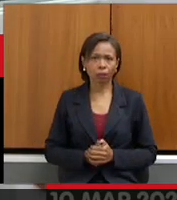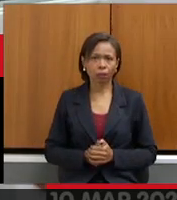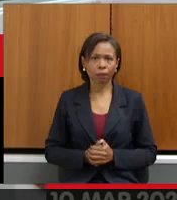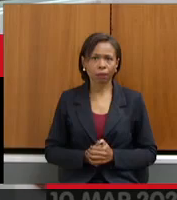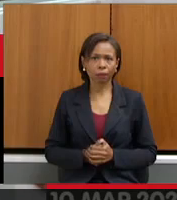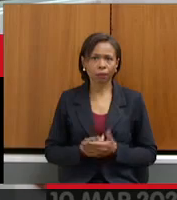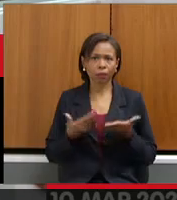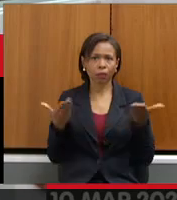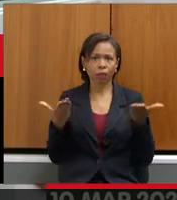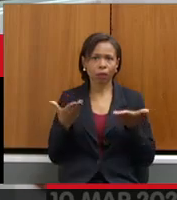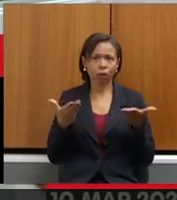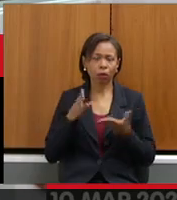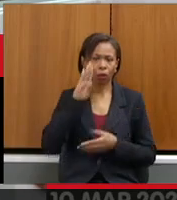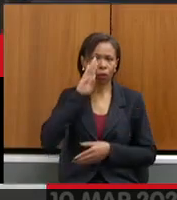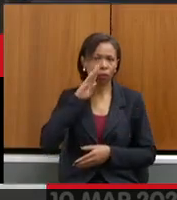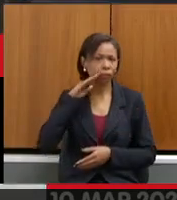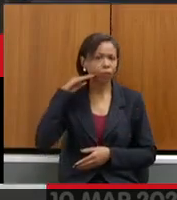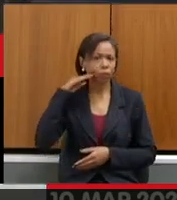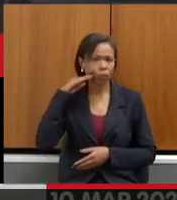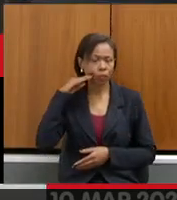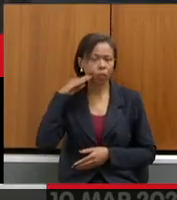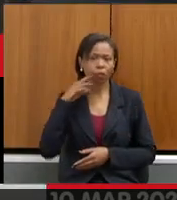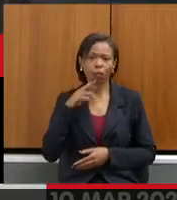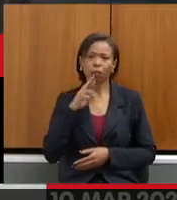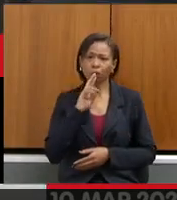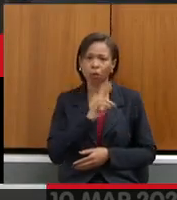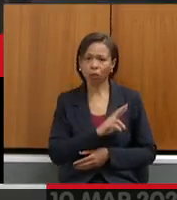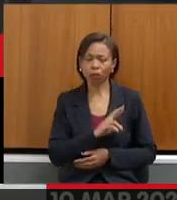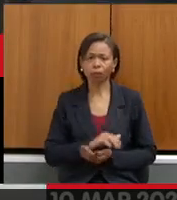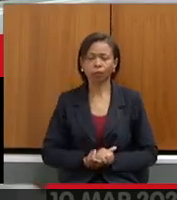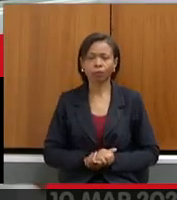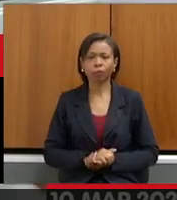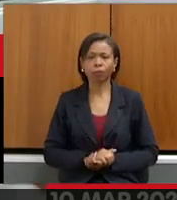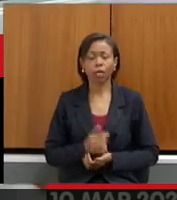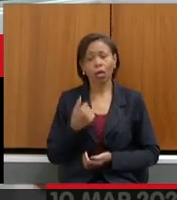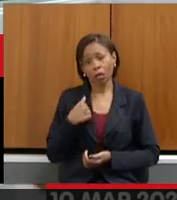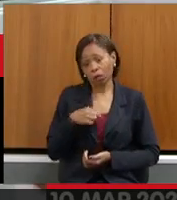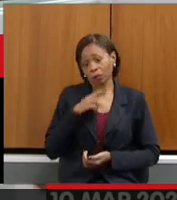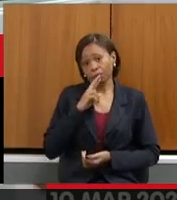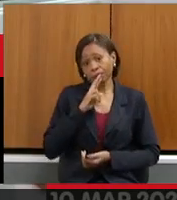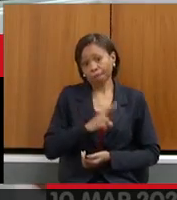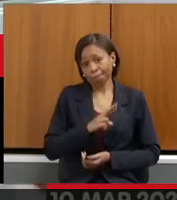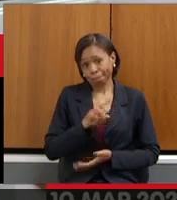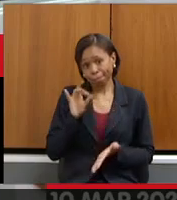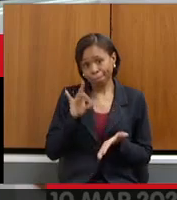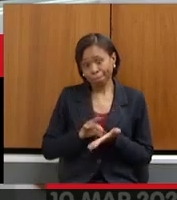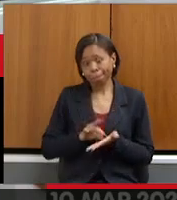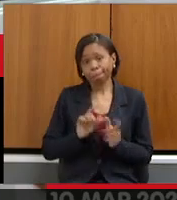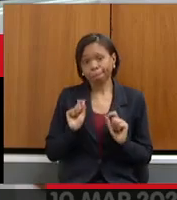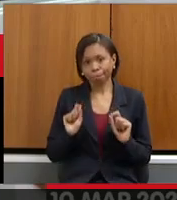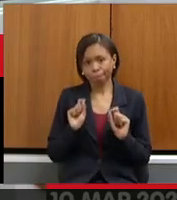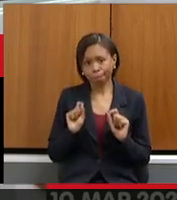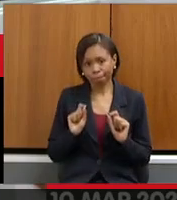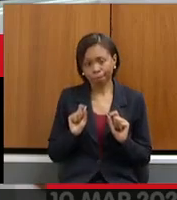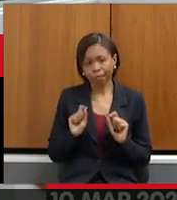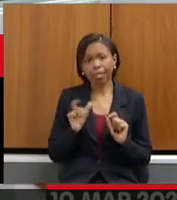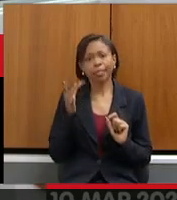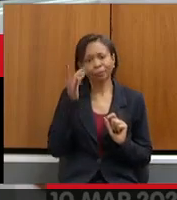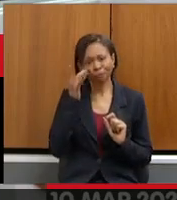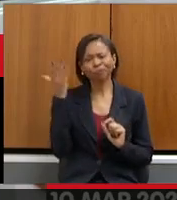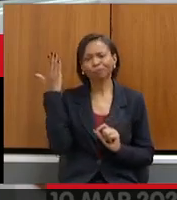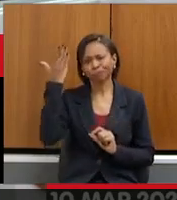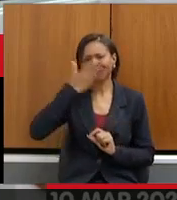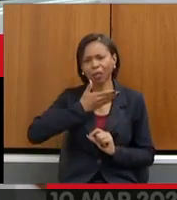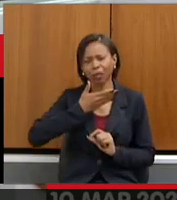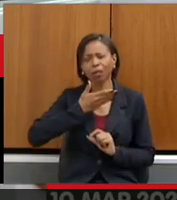a palavra deputada Beatriz Cerqueira para sua réplica é a minha réplica na verdade Presidente é a contratação